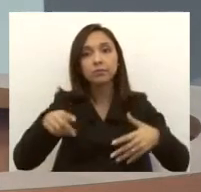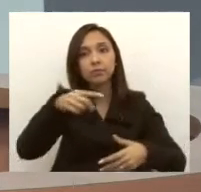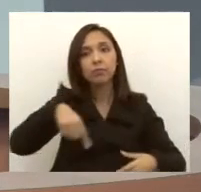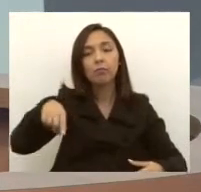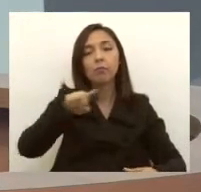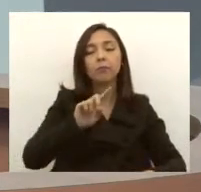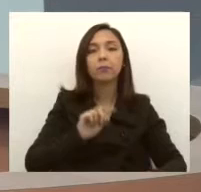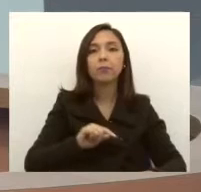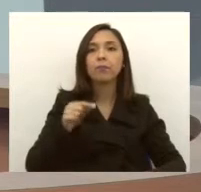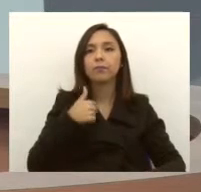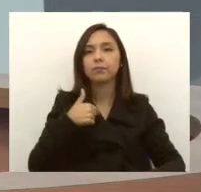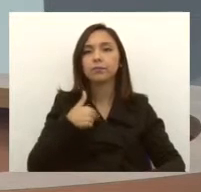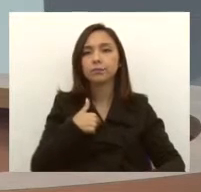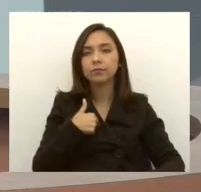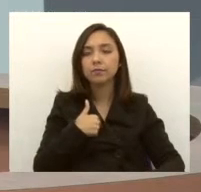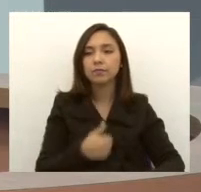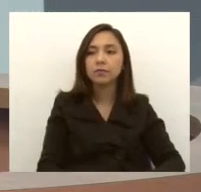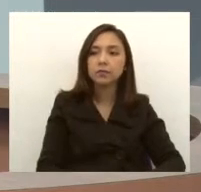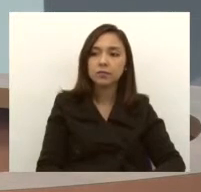Ceará, que eu fico